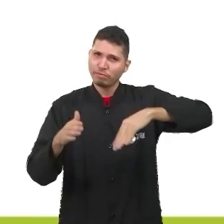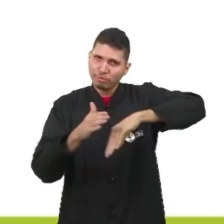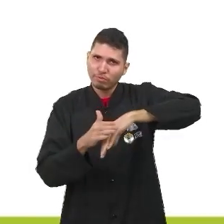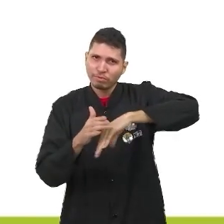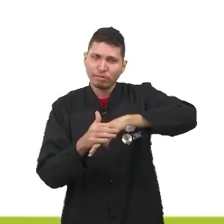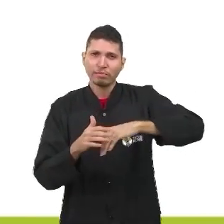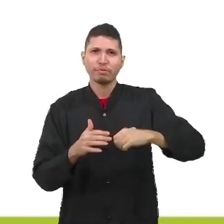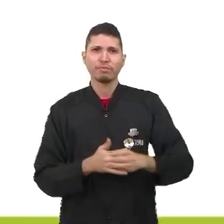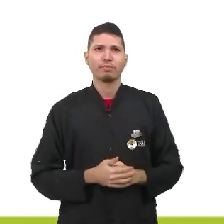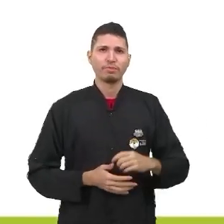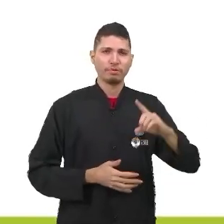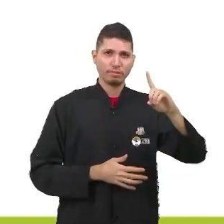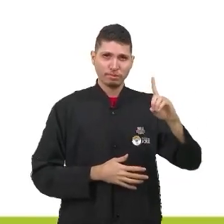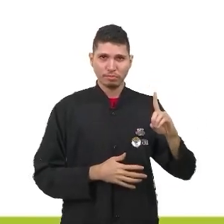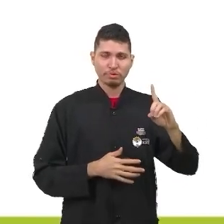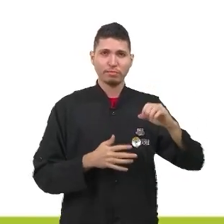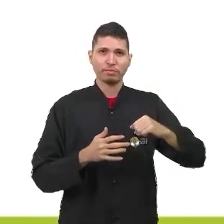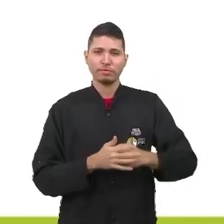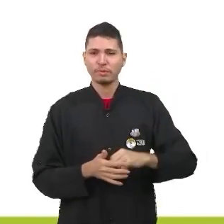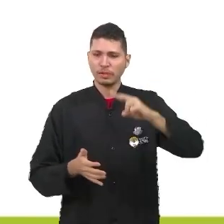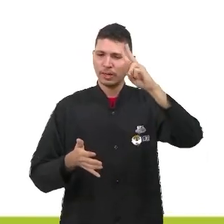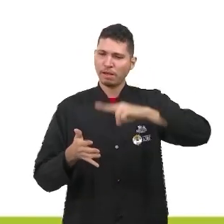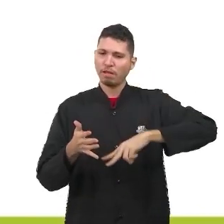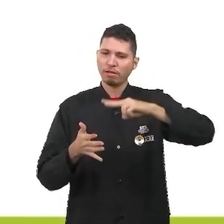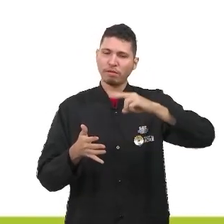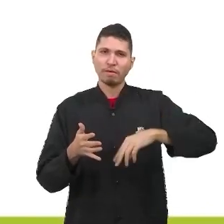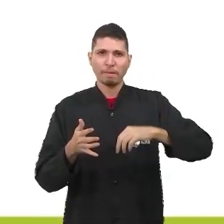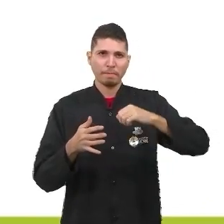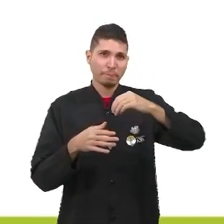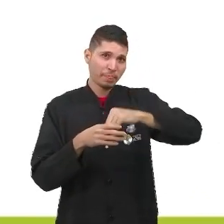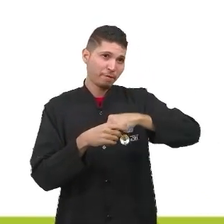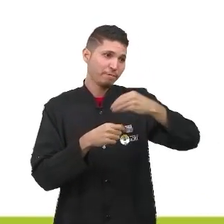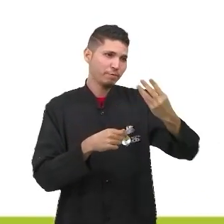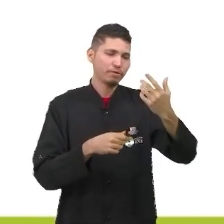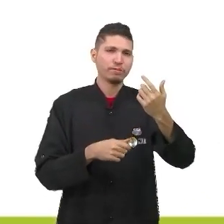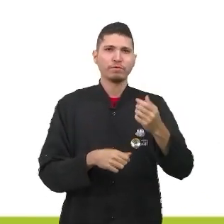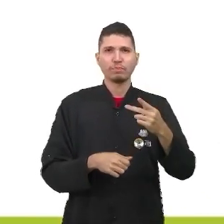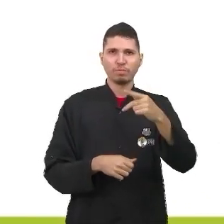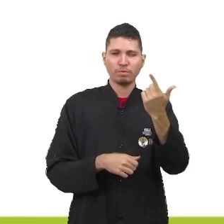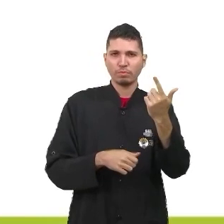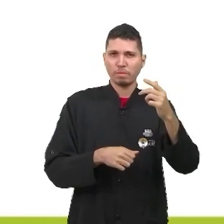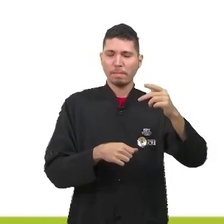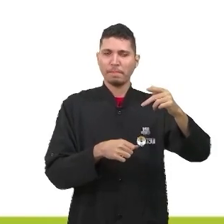de um leitor estrangeiro no exercício de leitura poética?